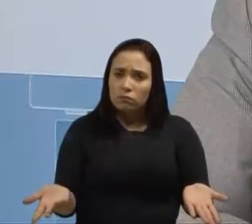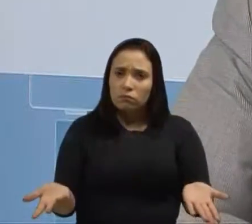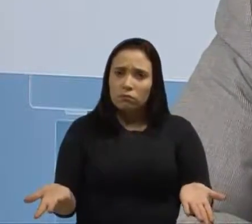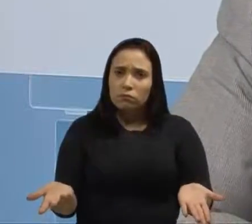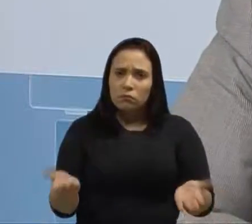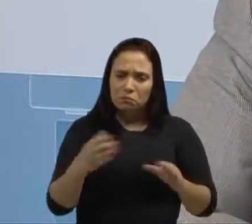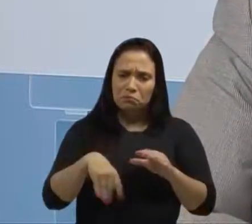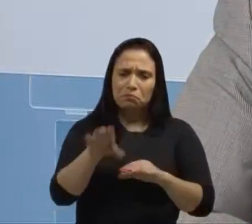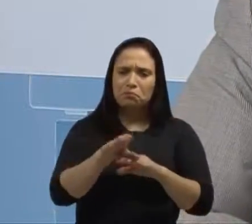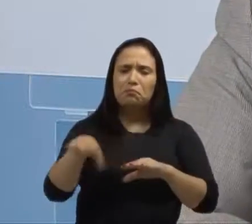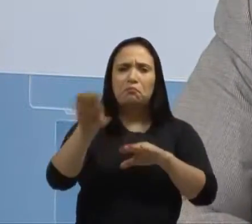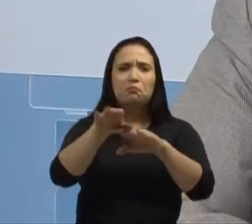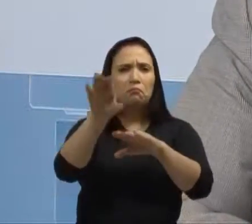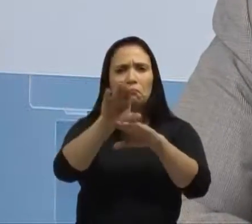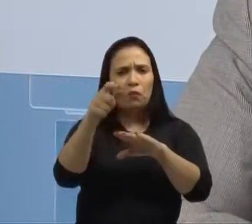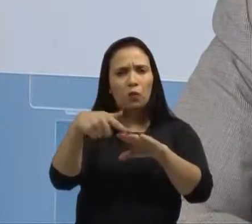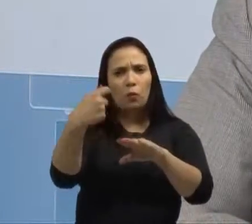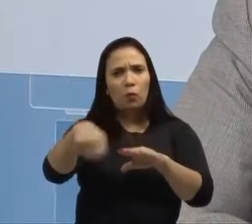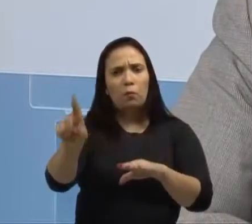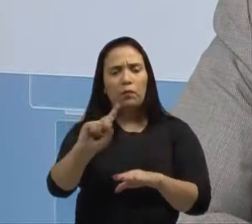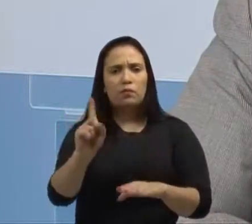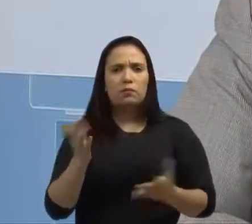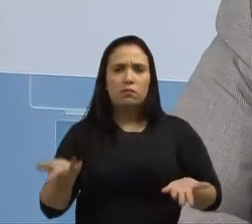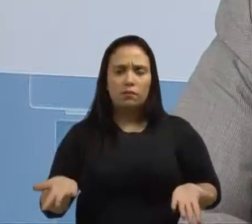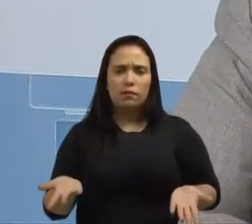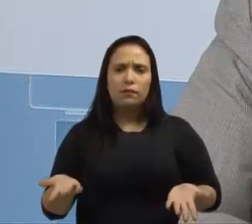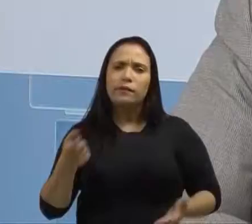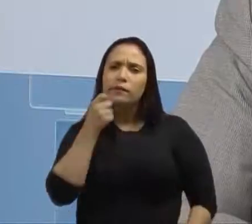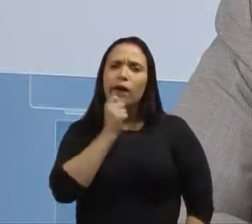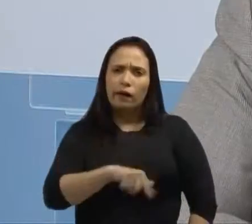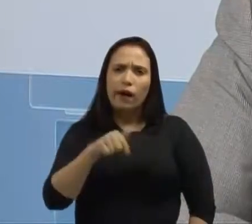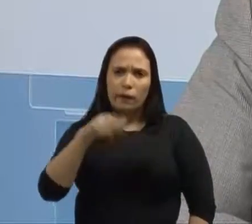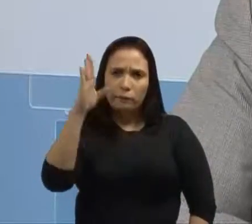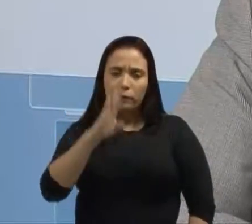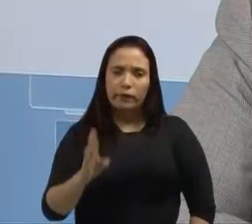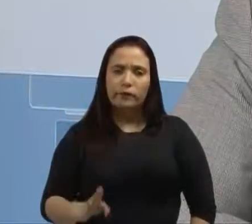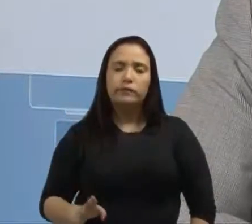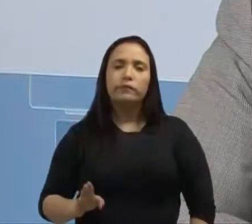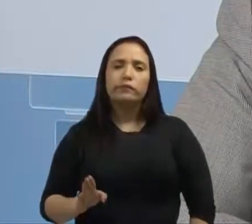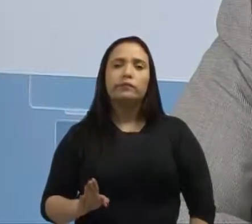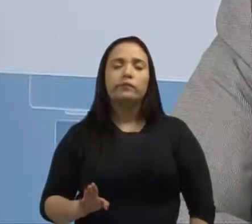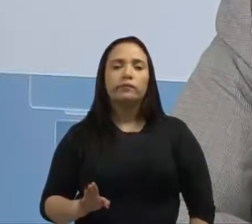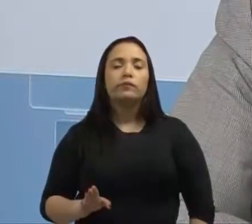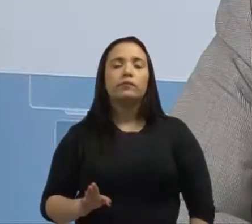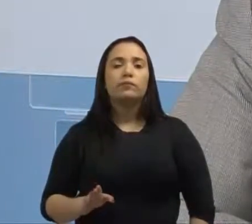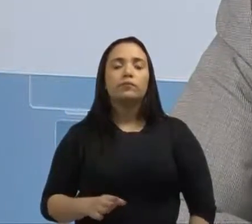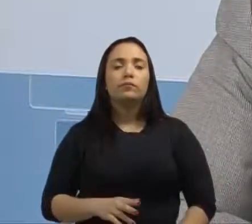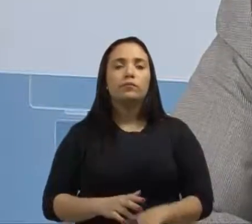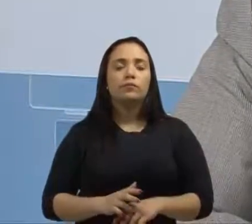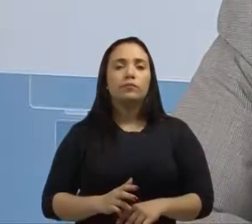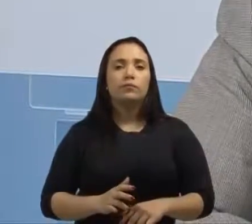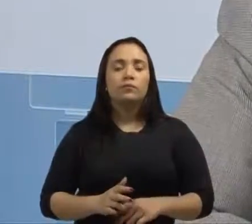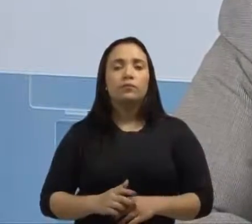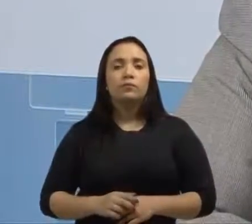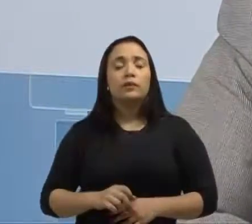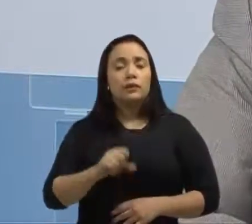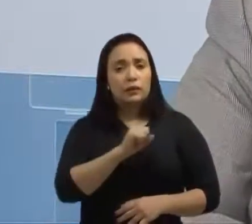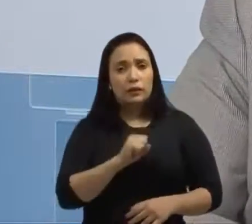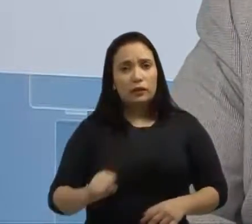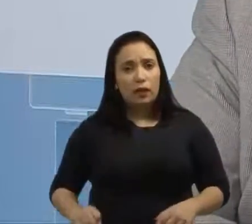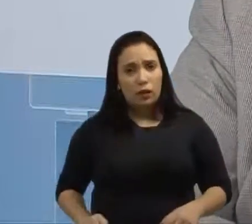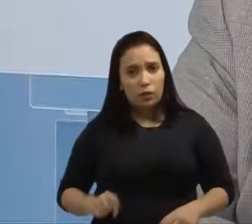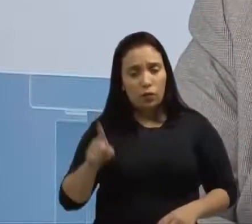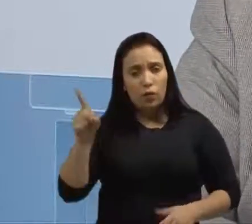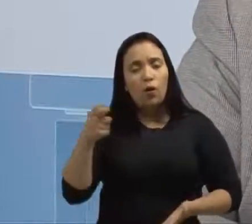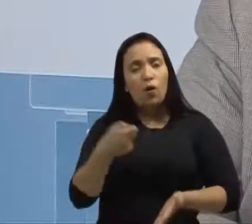umas coisas que é interessante nesse país, entendeu? Mas eu não vou entrar nisso aí não, esse debate é longo. Deixa eu só... O senador da República